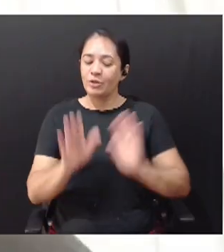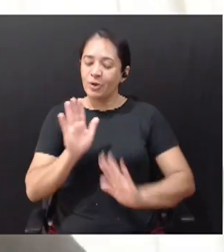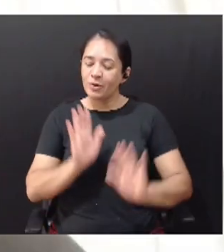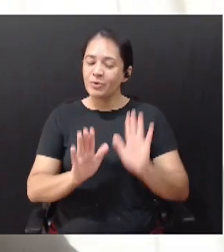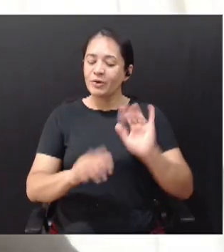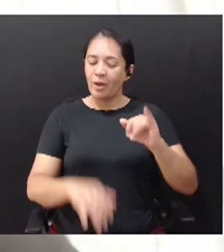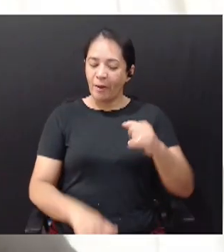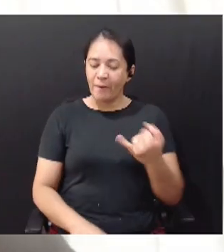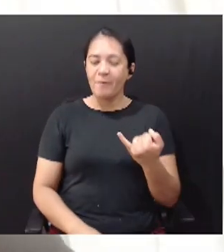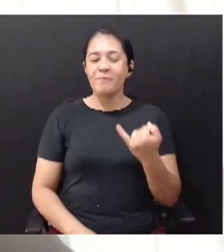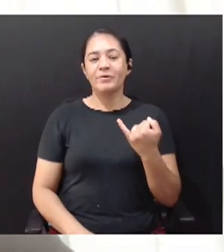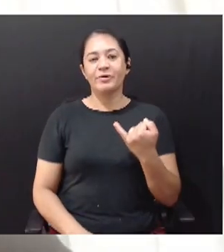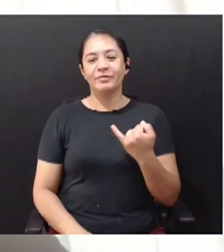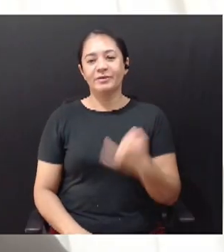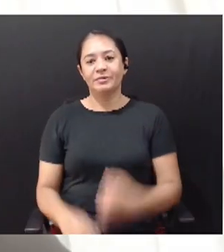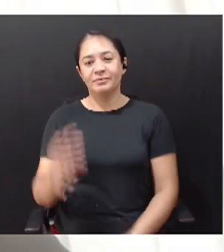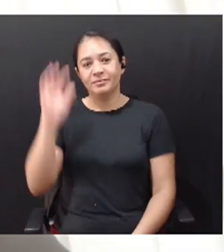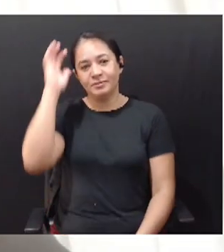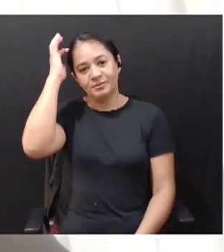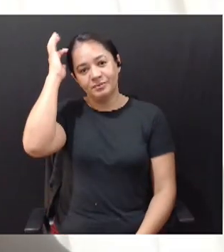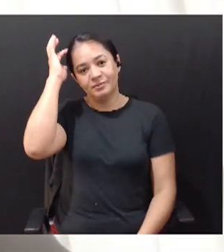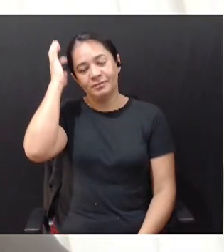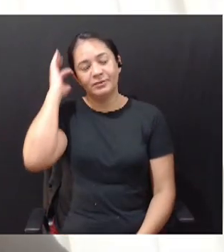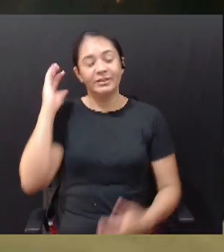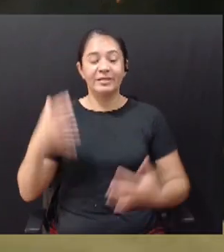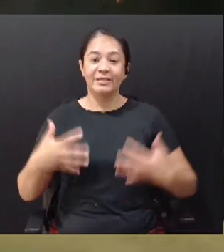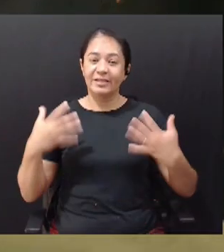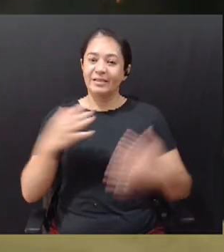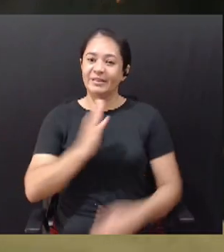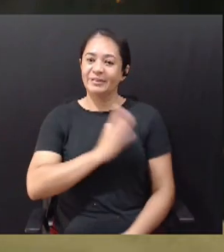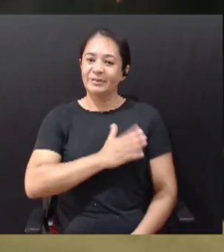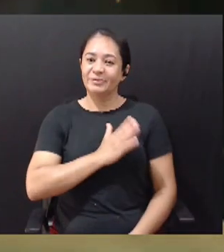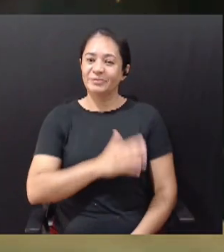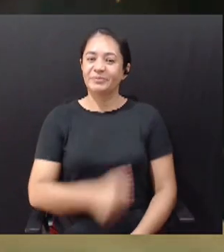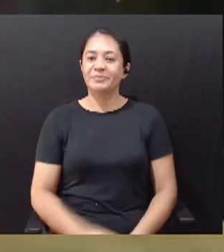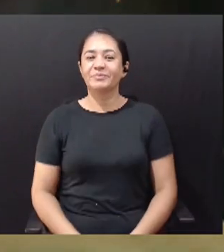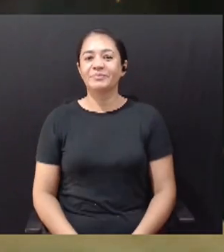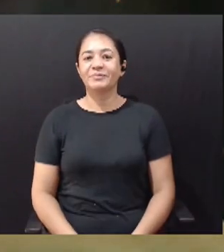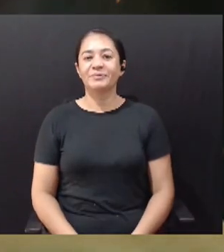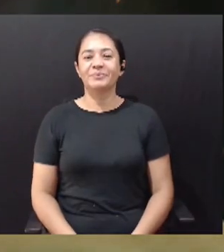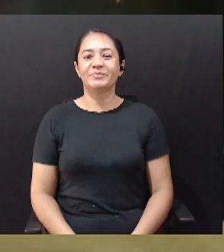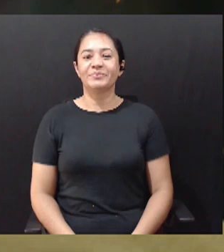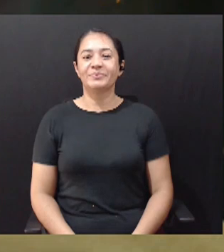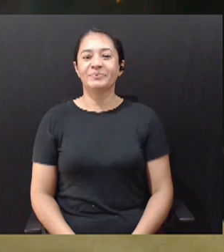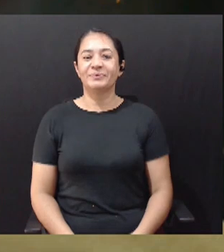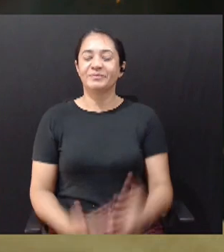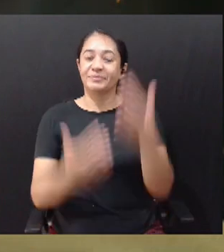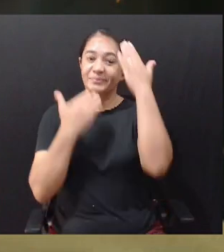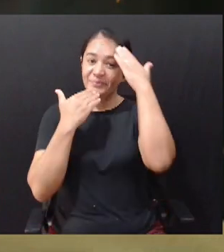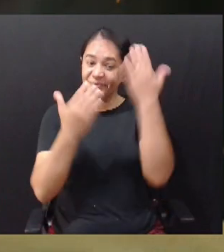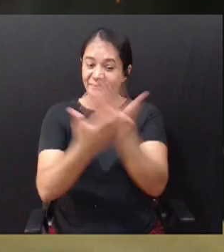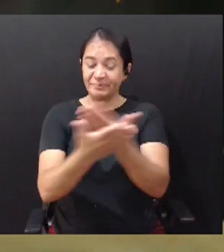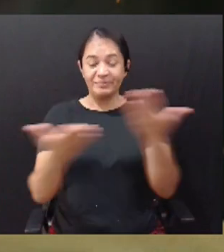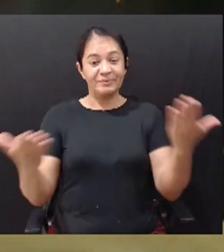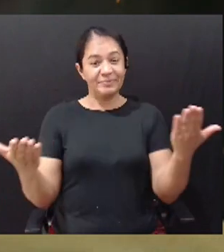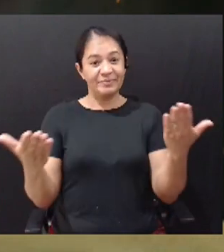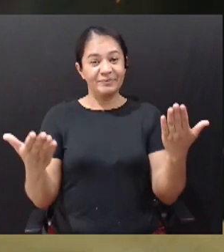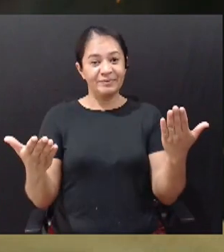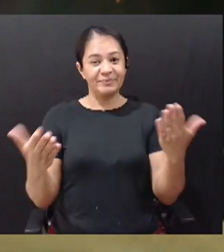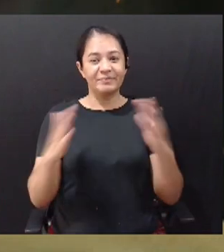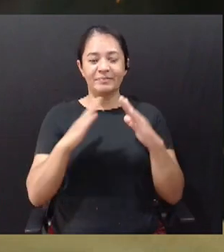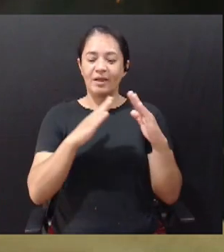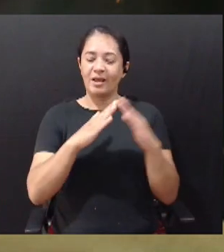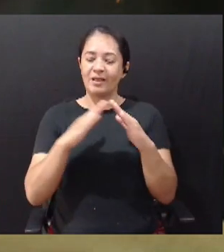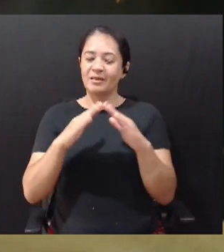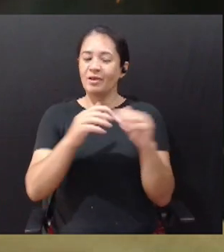cautela e muita alegria no coração. Valeu, muito obrigada a você também que está aí do outro lado acompanhando a programação da TV